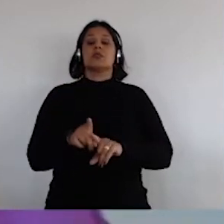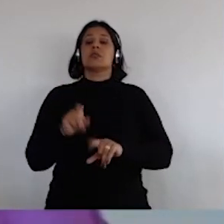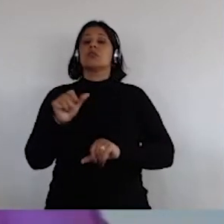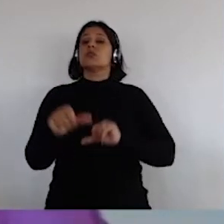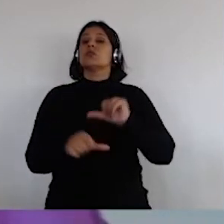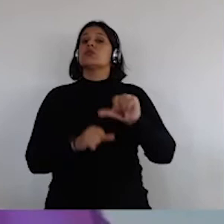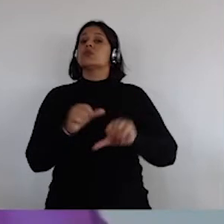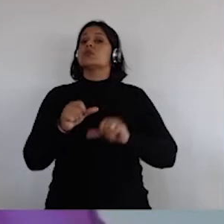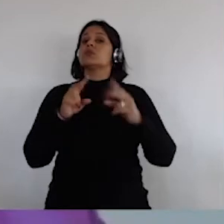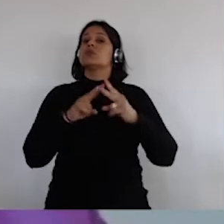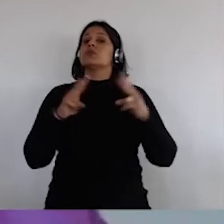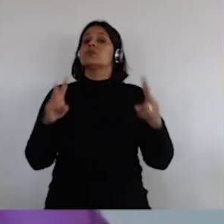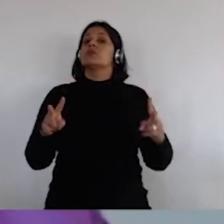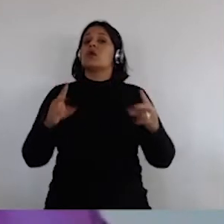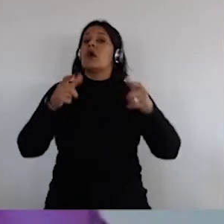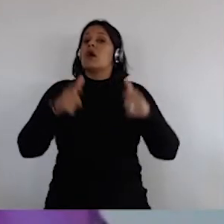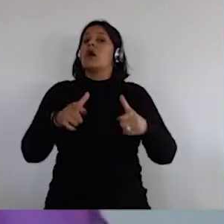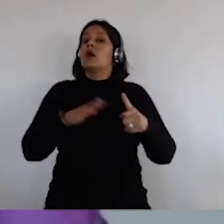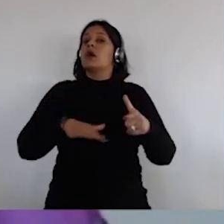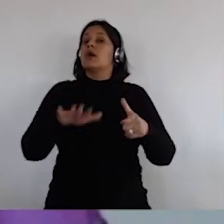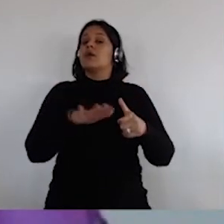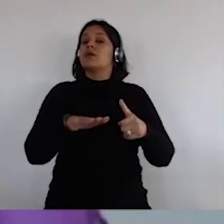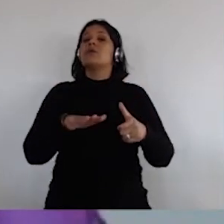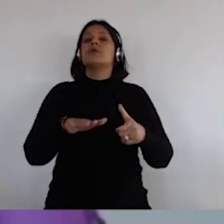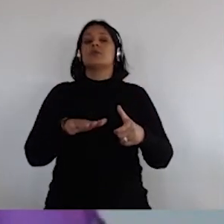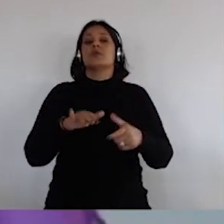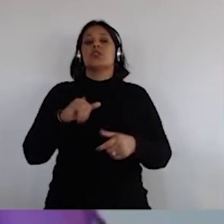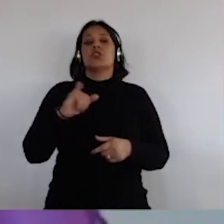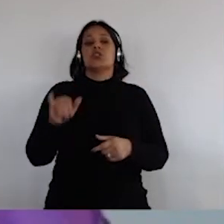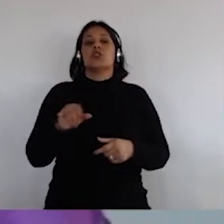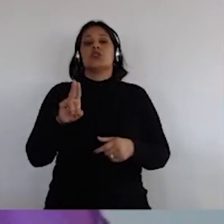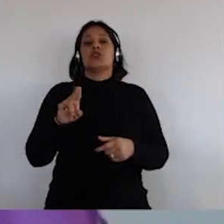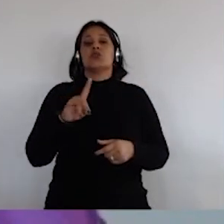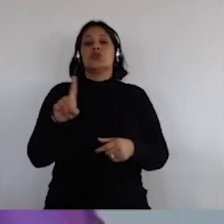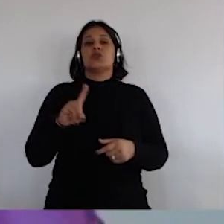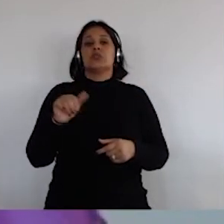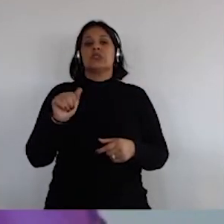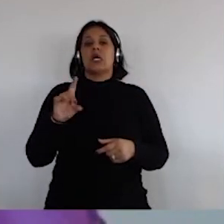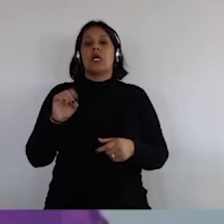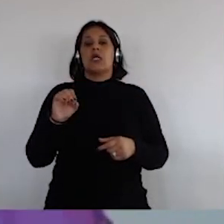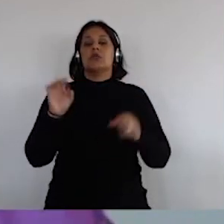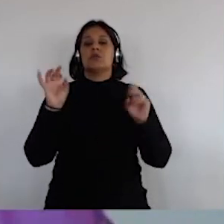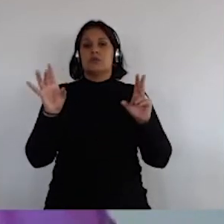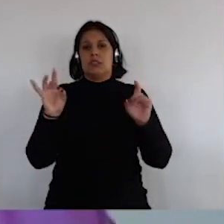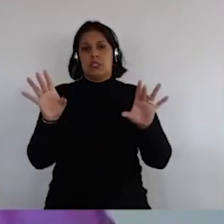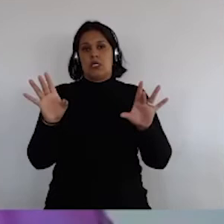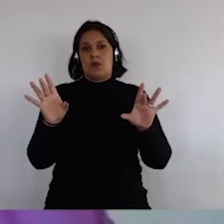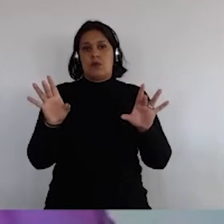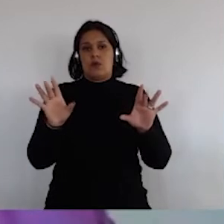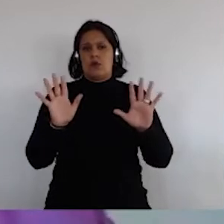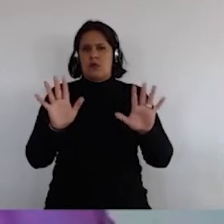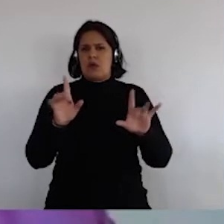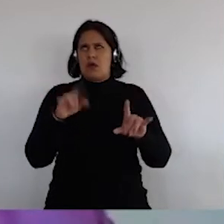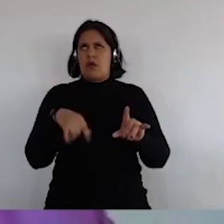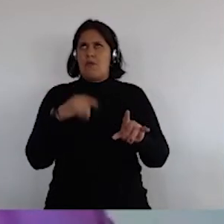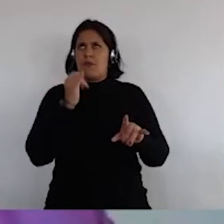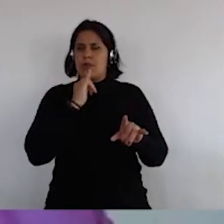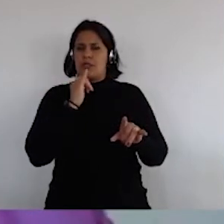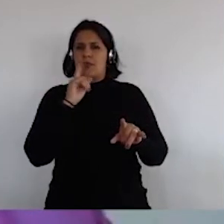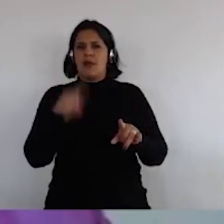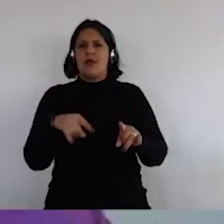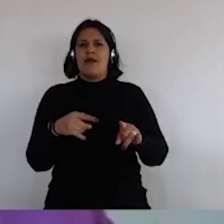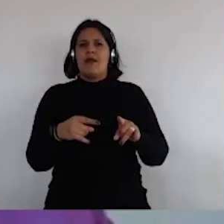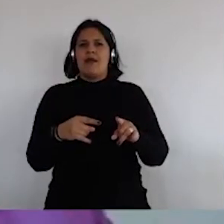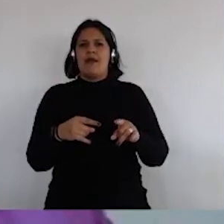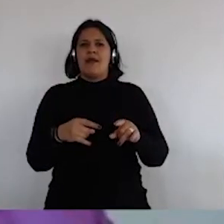estão ocorrendo no âmbito dos juizados especiais, que são aquelas ações até